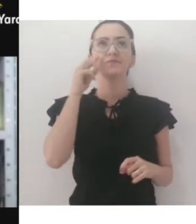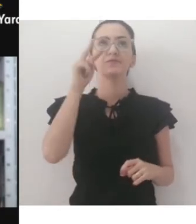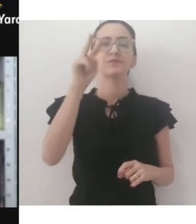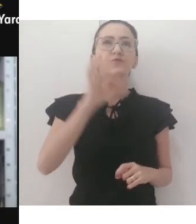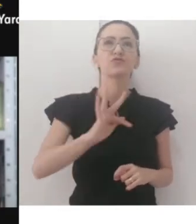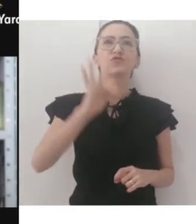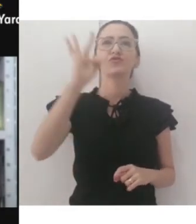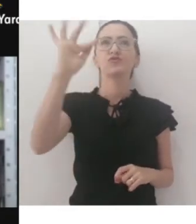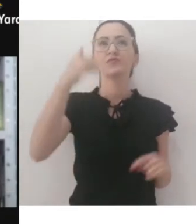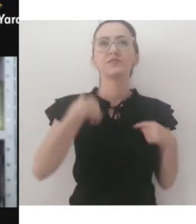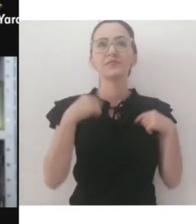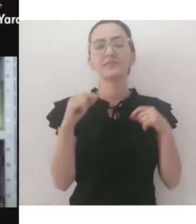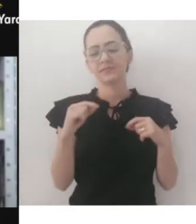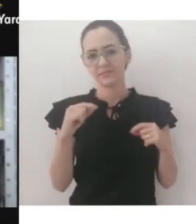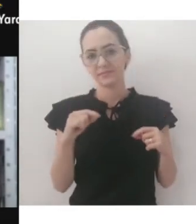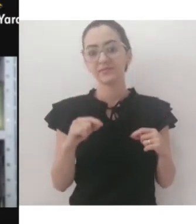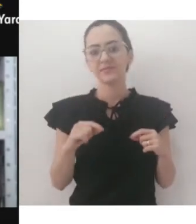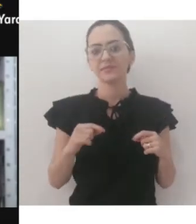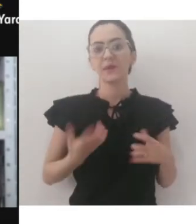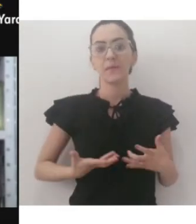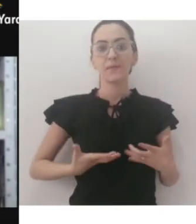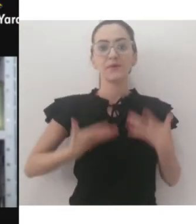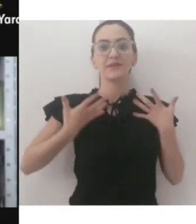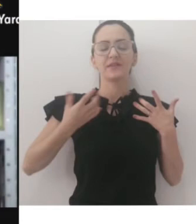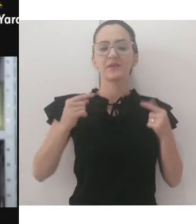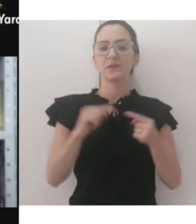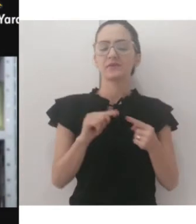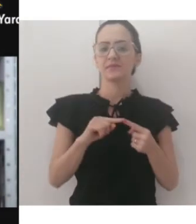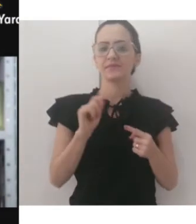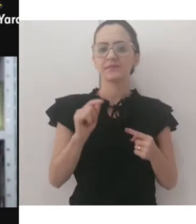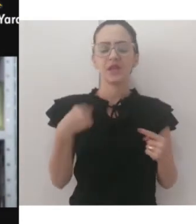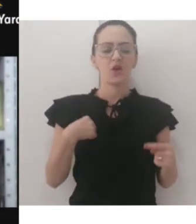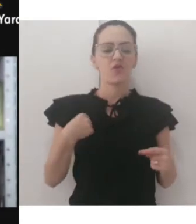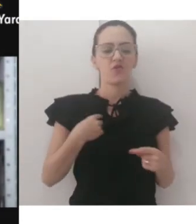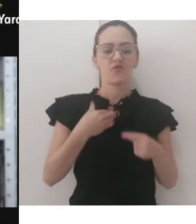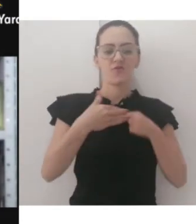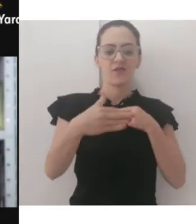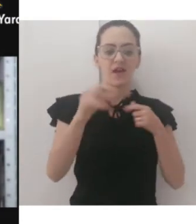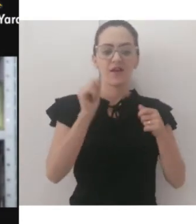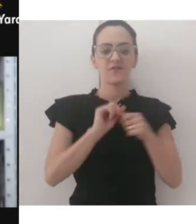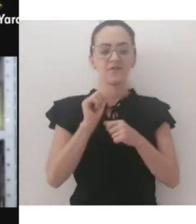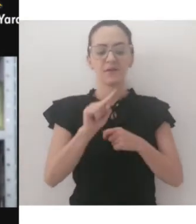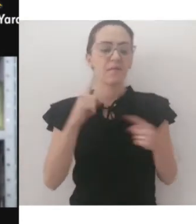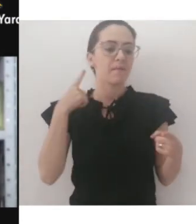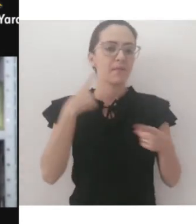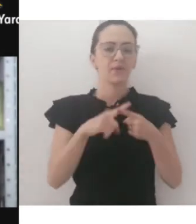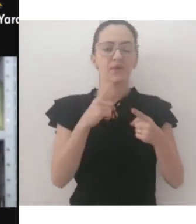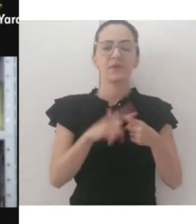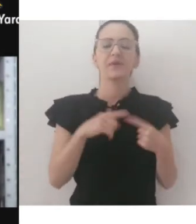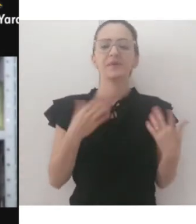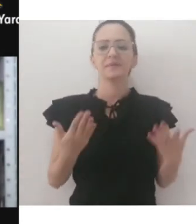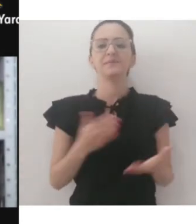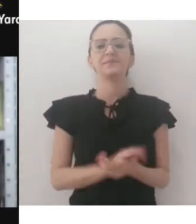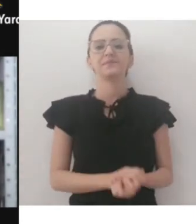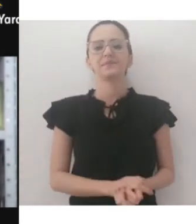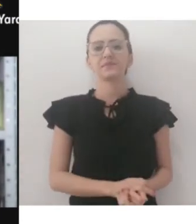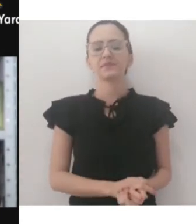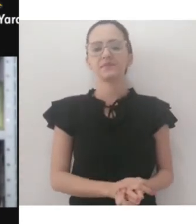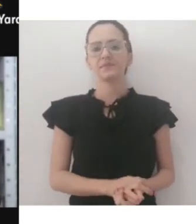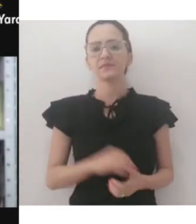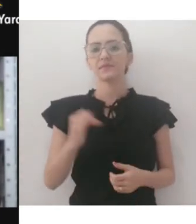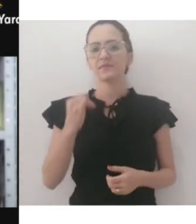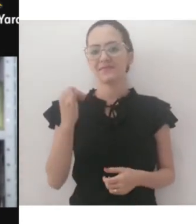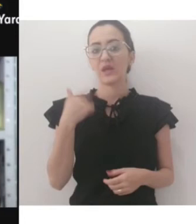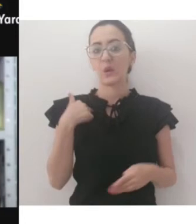motivação significa justamente isso. Quais são os motivos que lhe levam a agir daquela maneira, né? E aí, o que é que eu digo? Faz